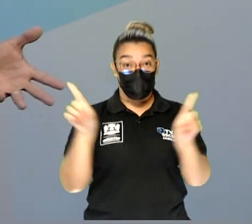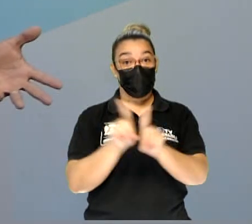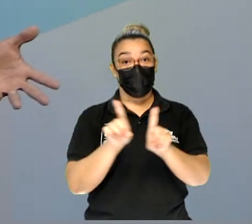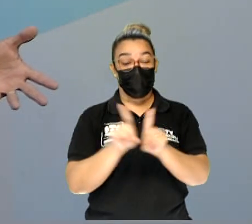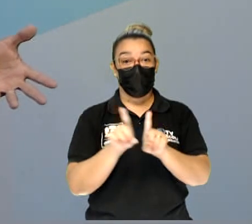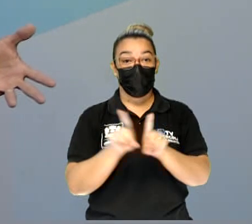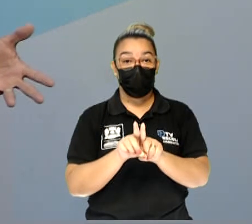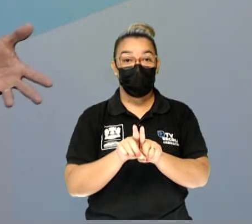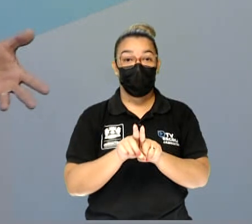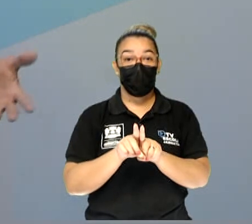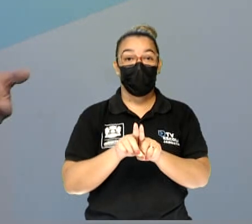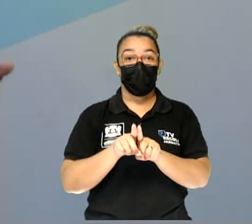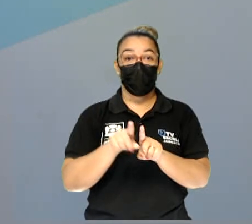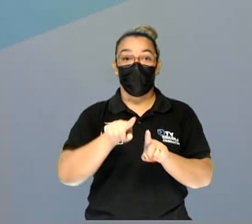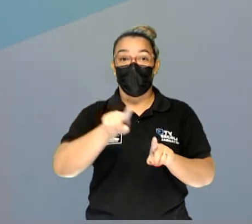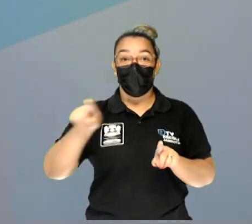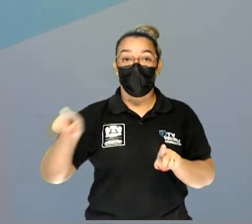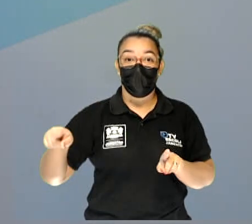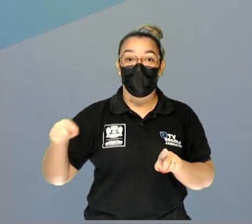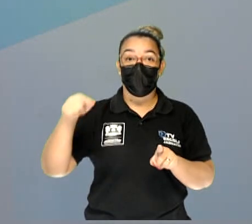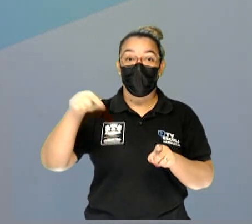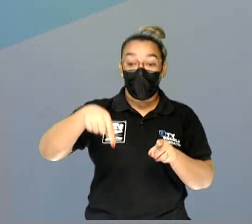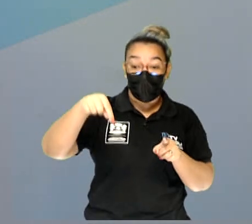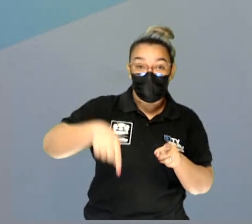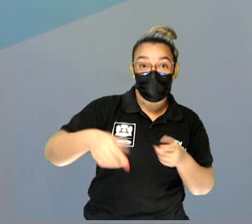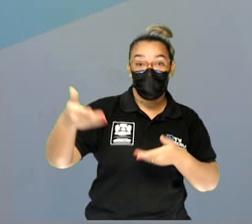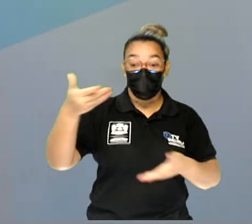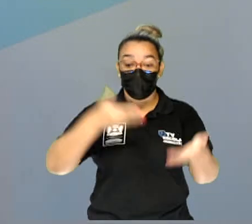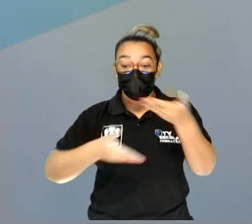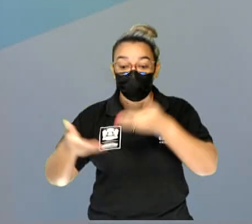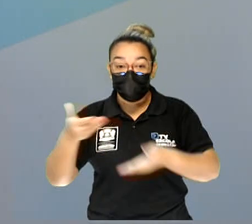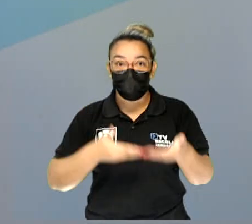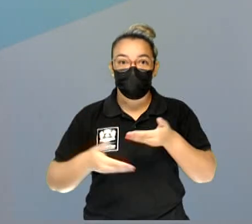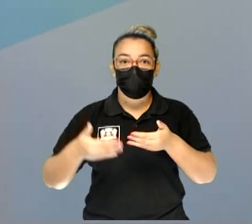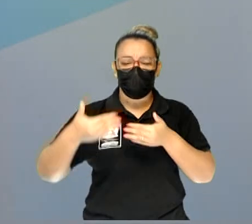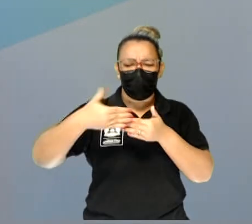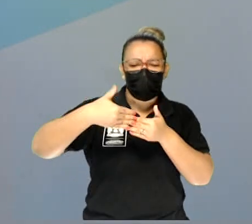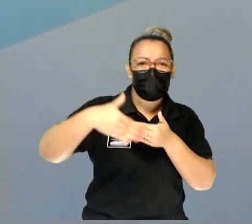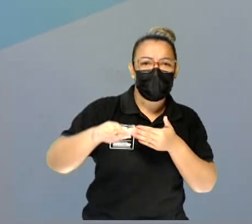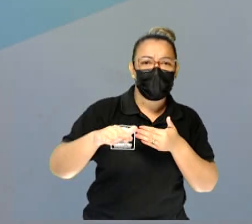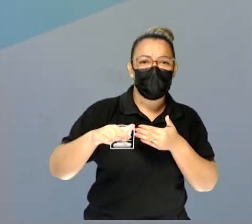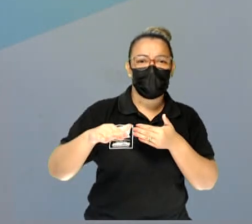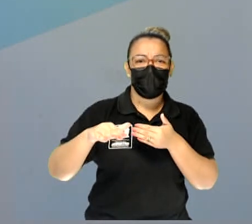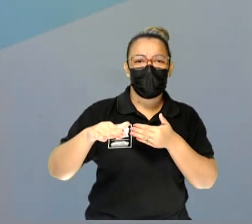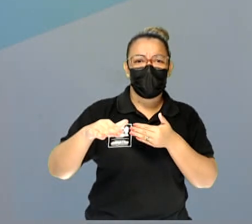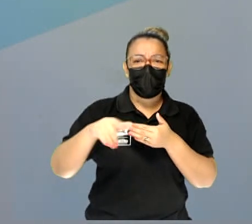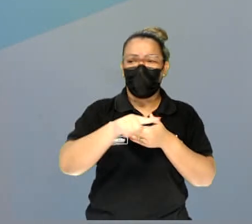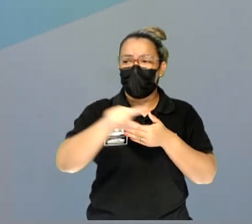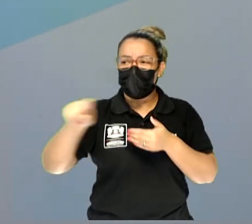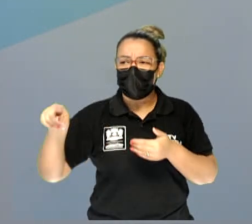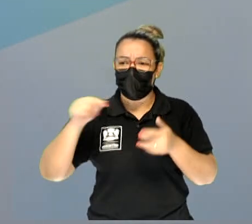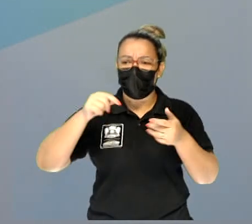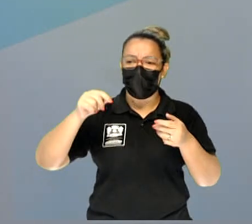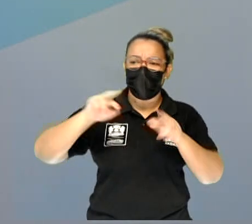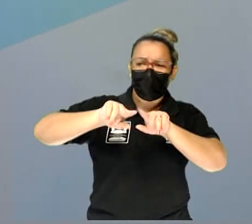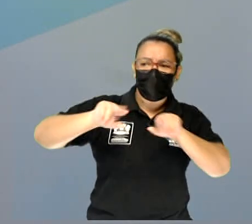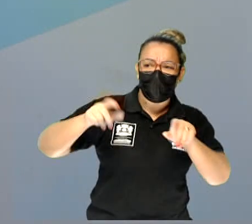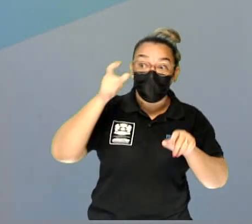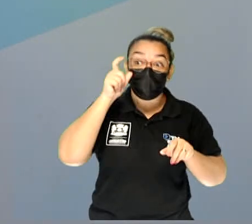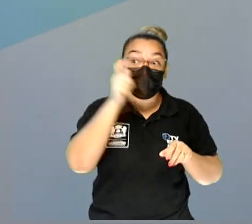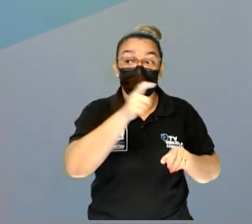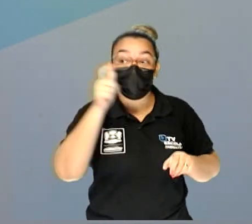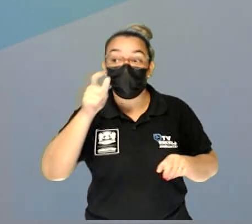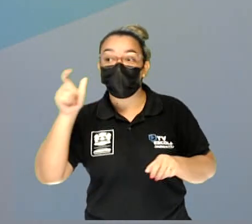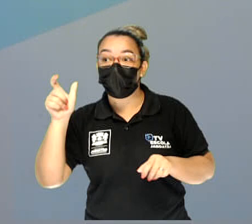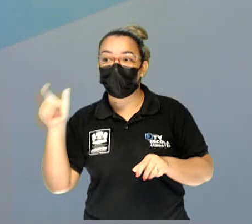pereceram, holandeses que também deixaram sua contribuição, mas a partir do momento que houve a ruptura de relações, interesses e